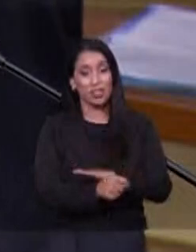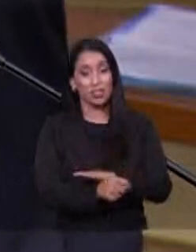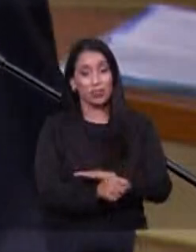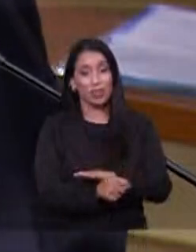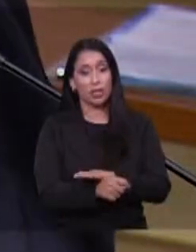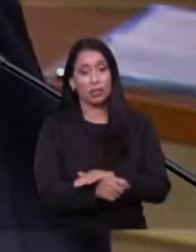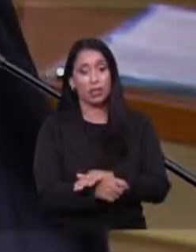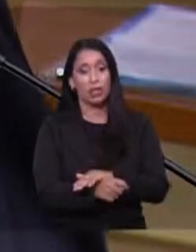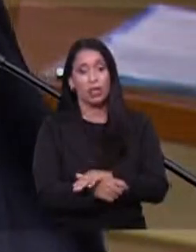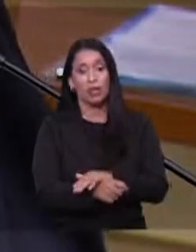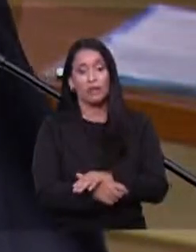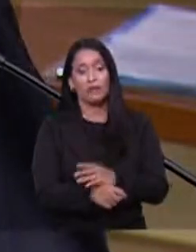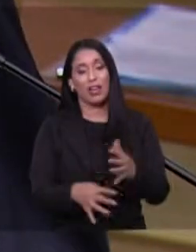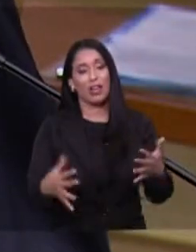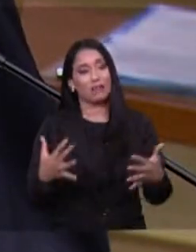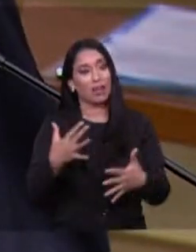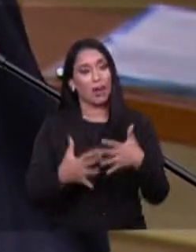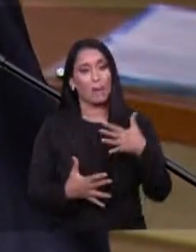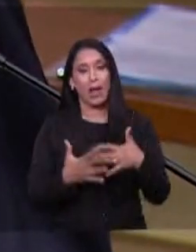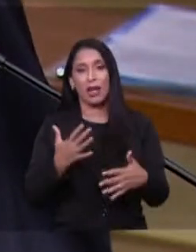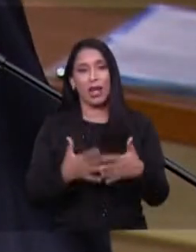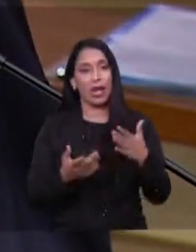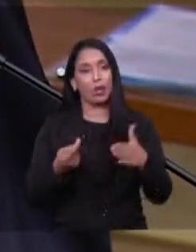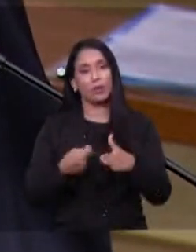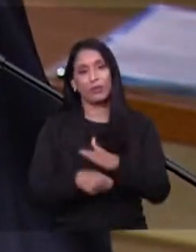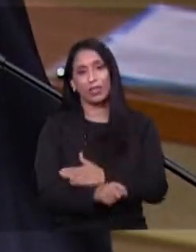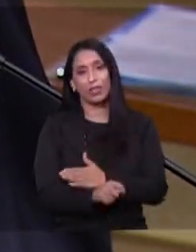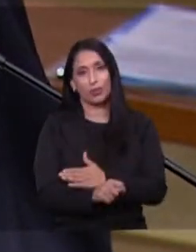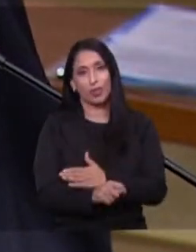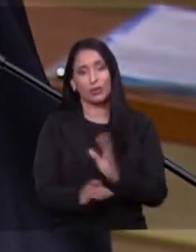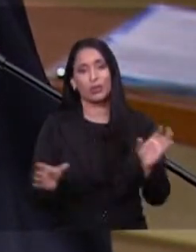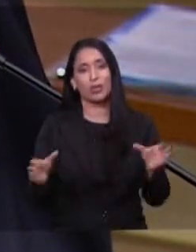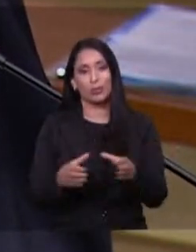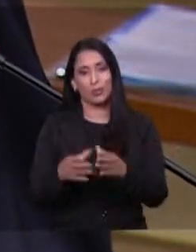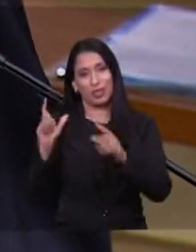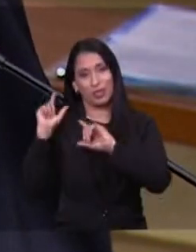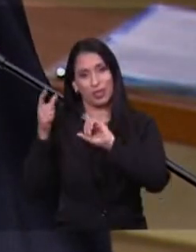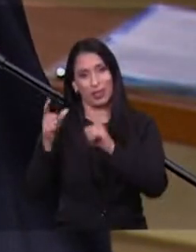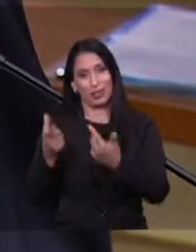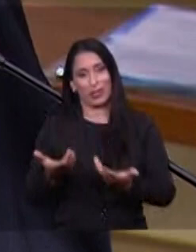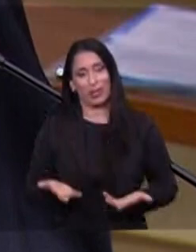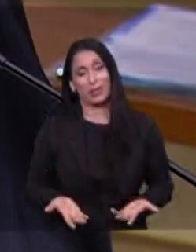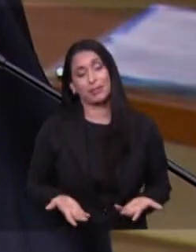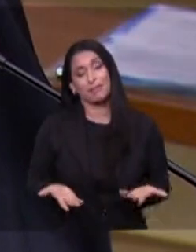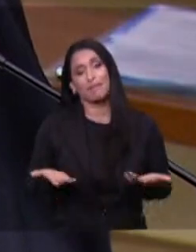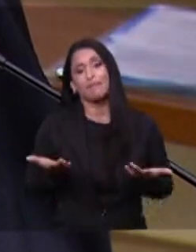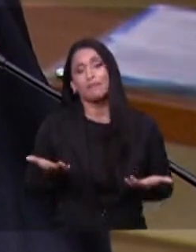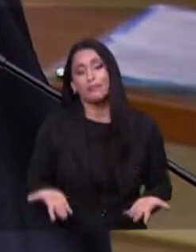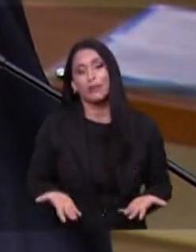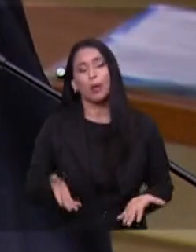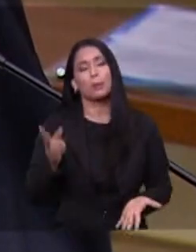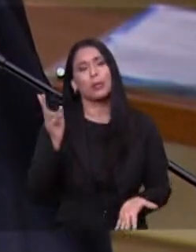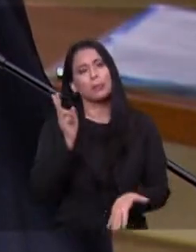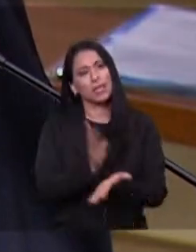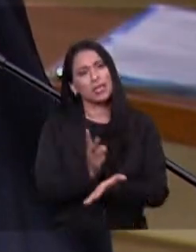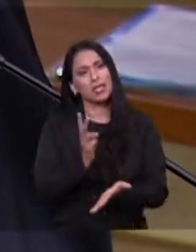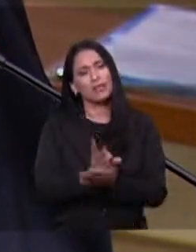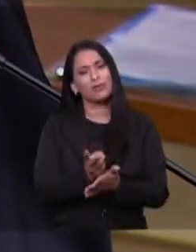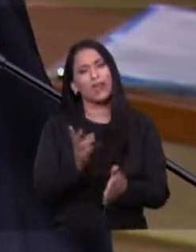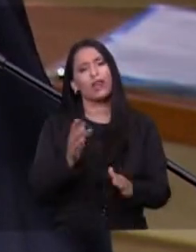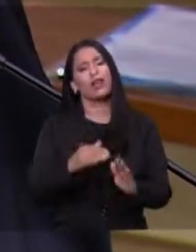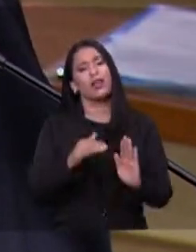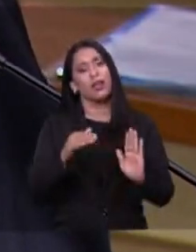atingiria essa área destinada às comunidades tradicionais. Então, na tentativa de preservar essa